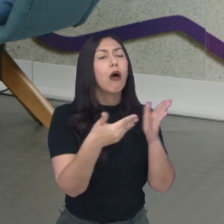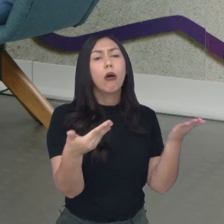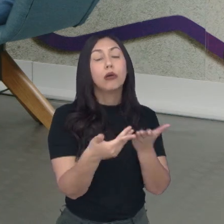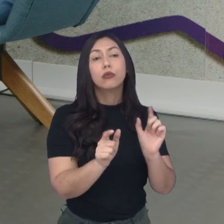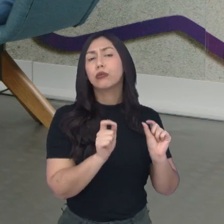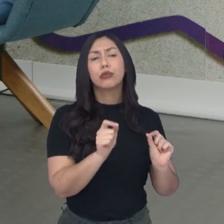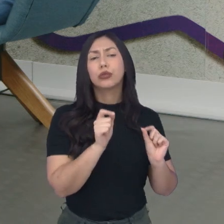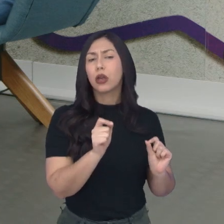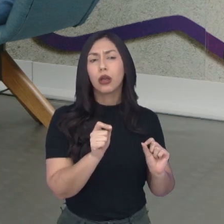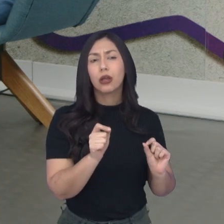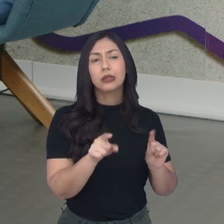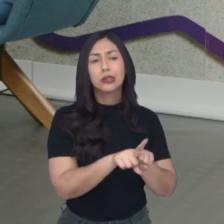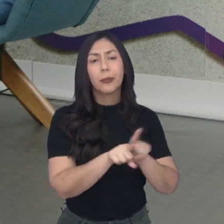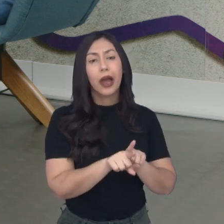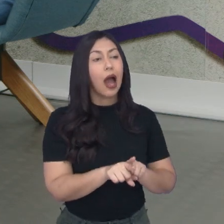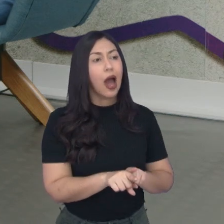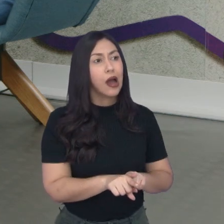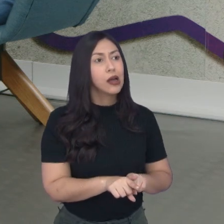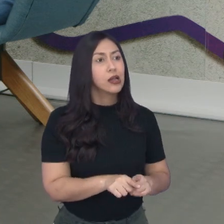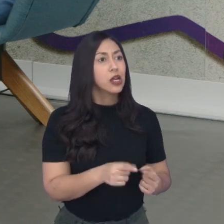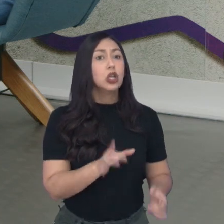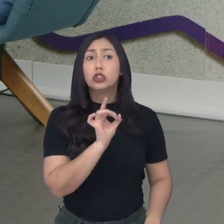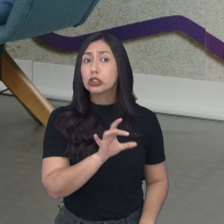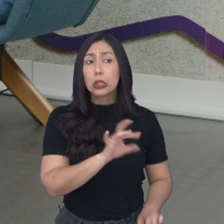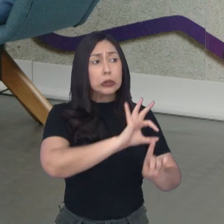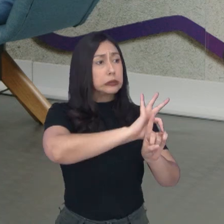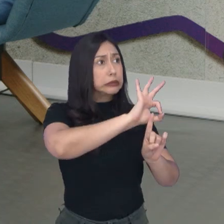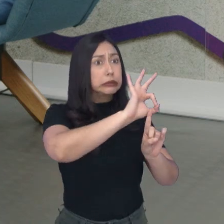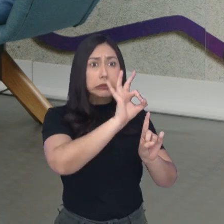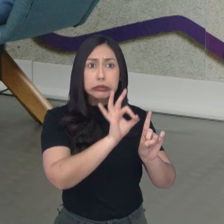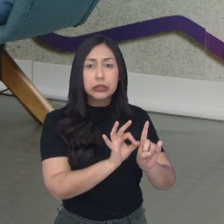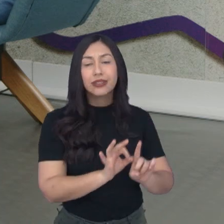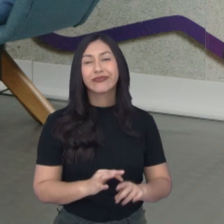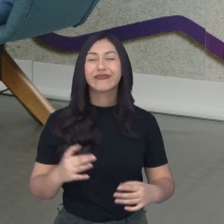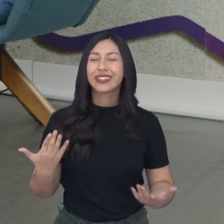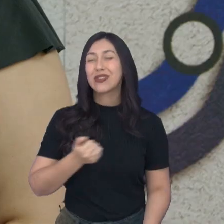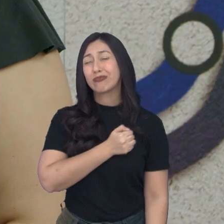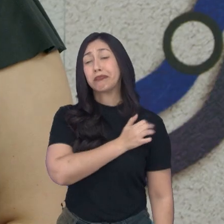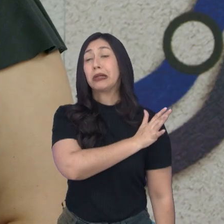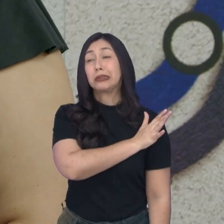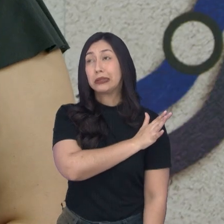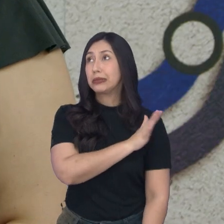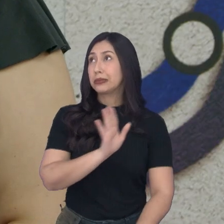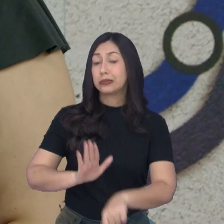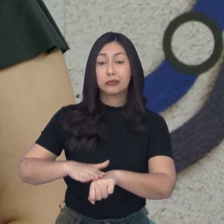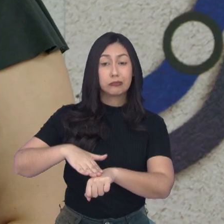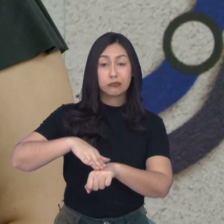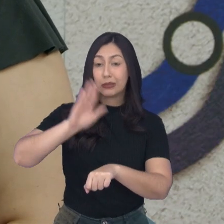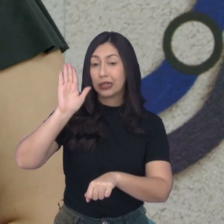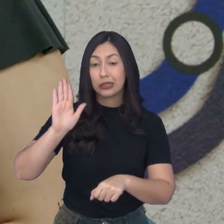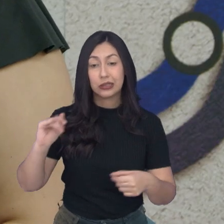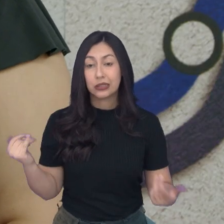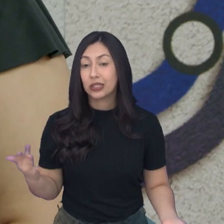esse mercado, as pessoas que se alimentam, acha que ainda é soja, soja, só soja? A questão do preconceito vai bem além